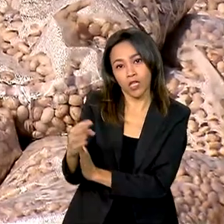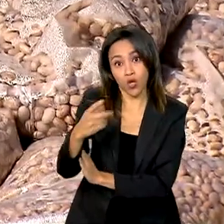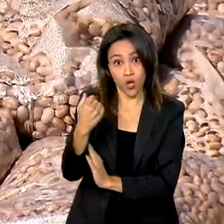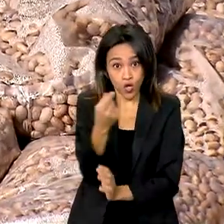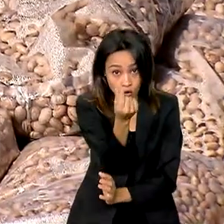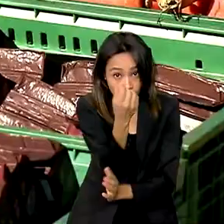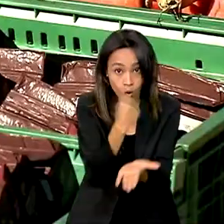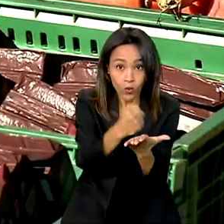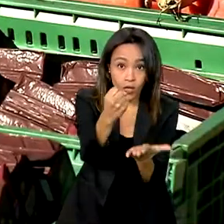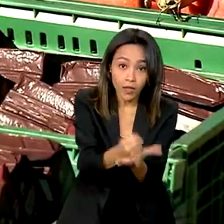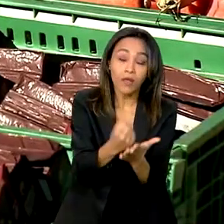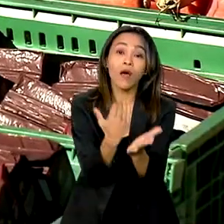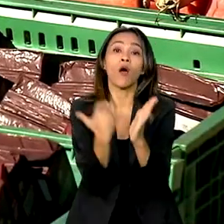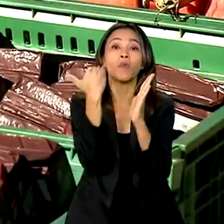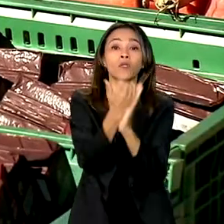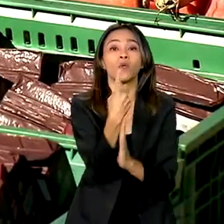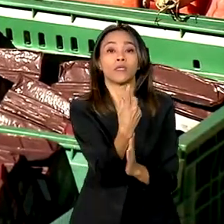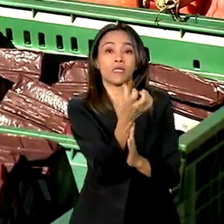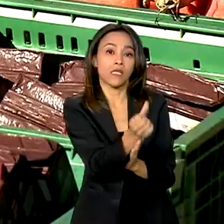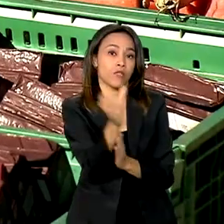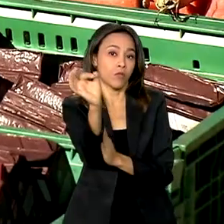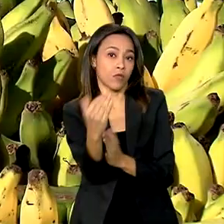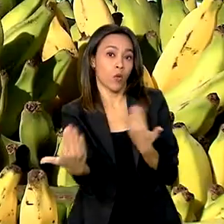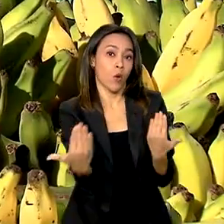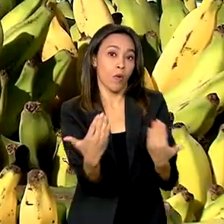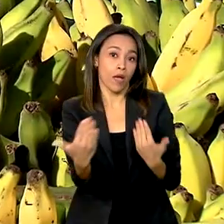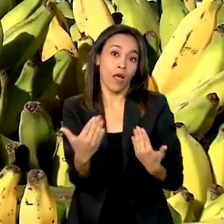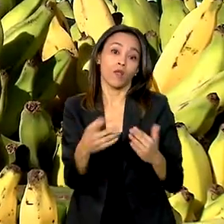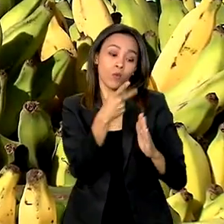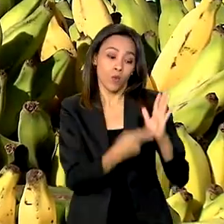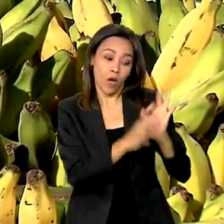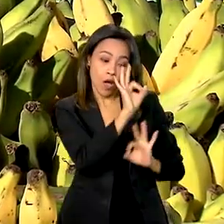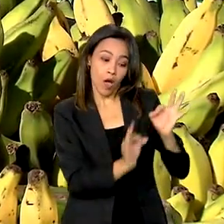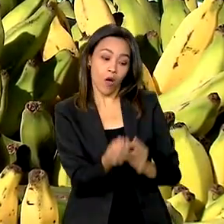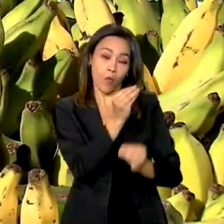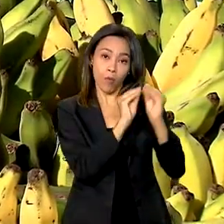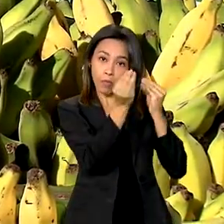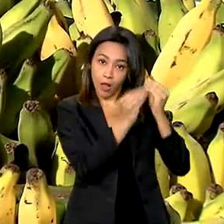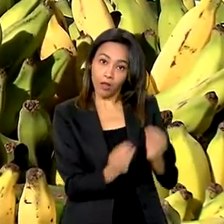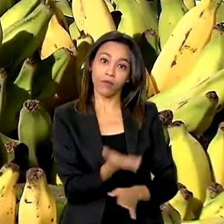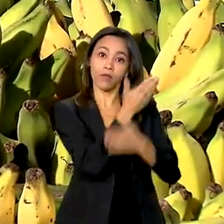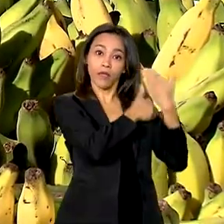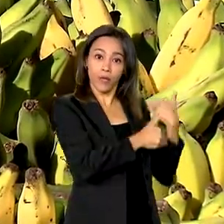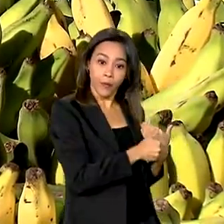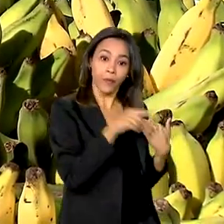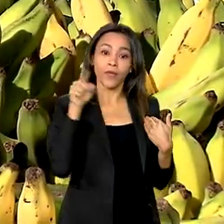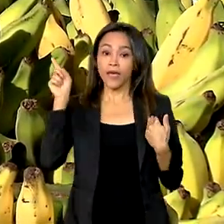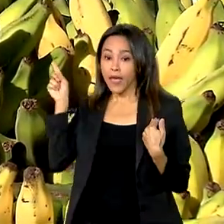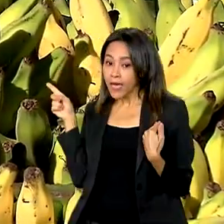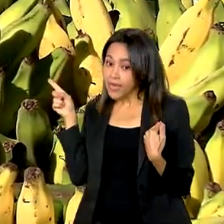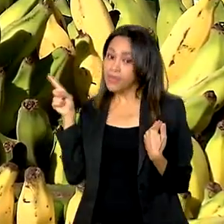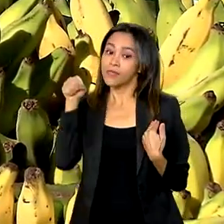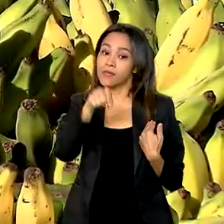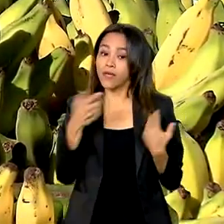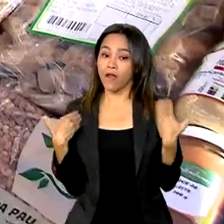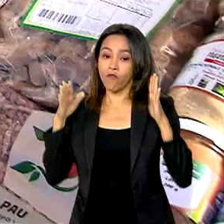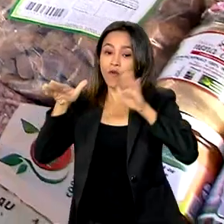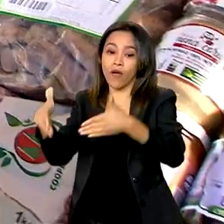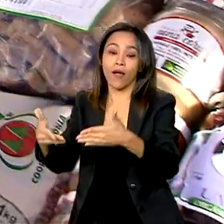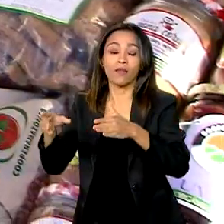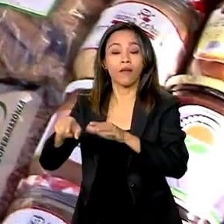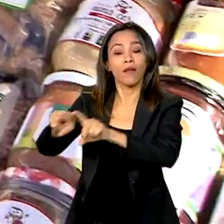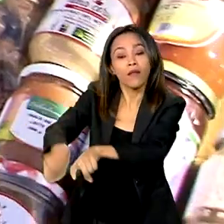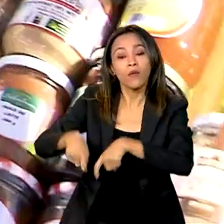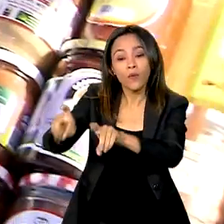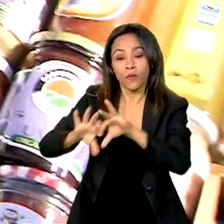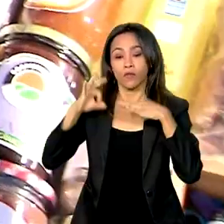aumentou 16% em comparação com o plano anterior. No Pronaf B, microcrédito destinado aos agricultores familiares de